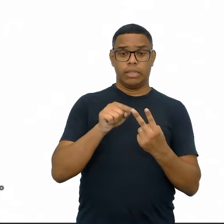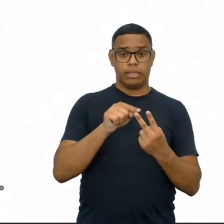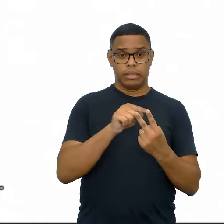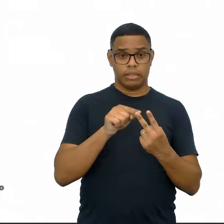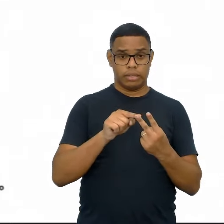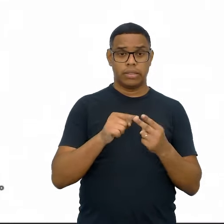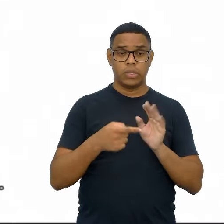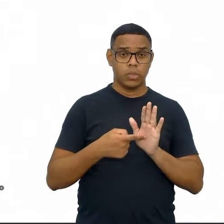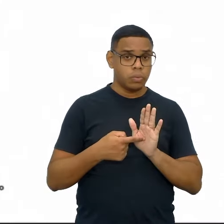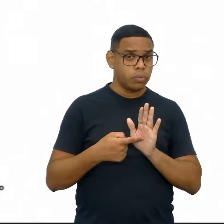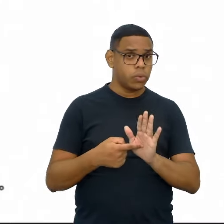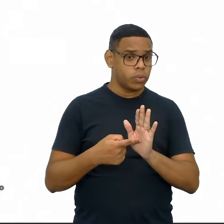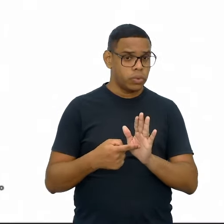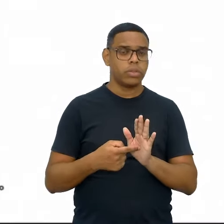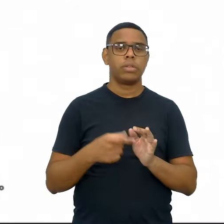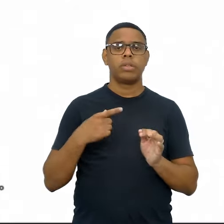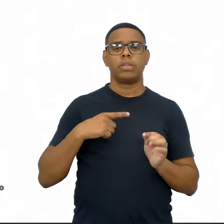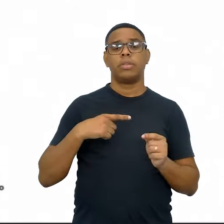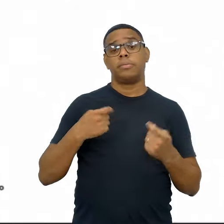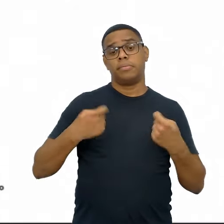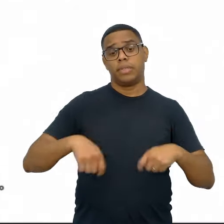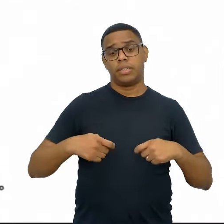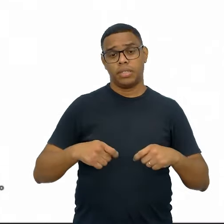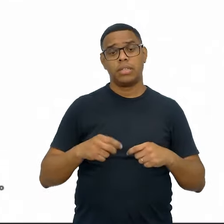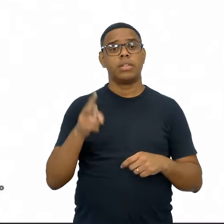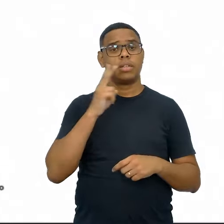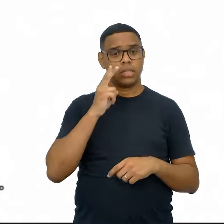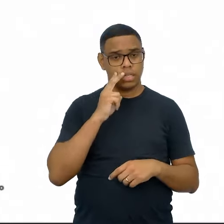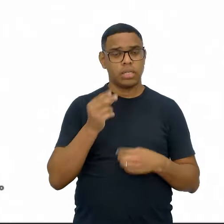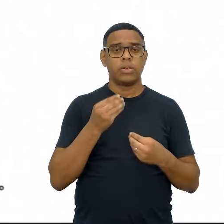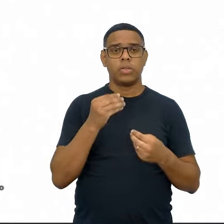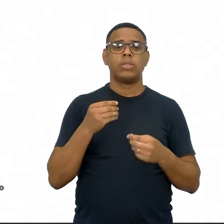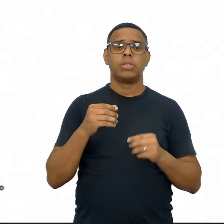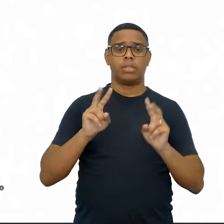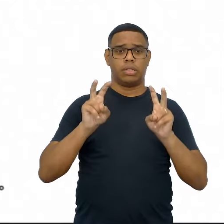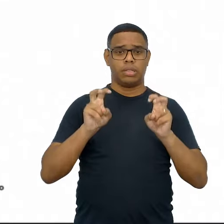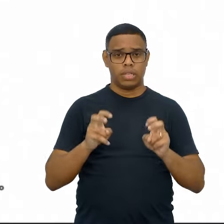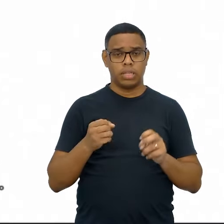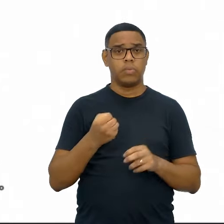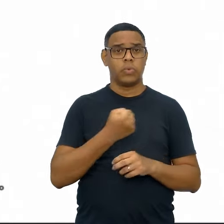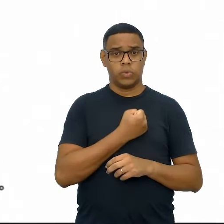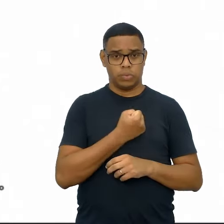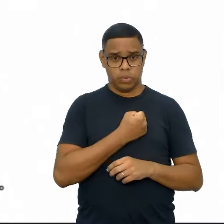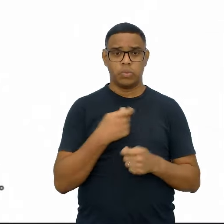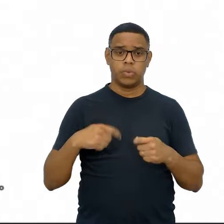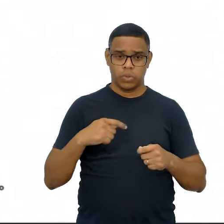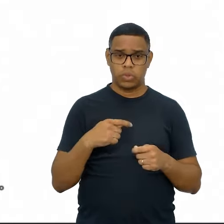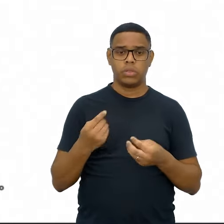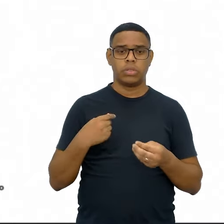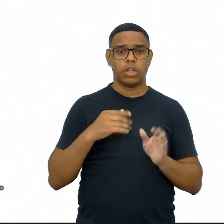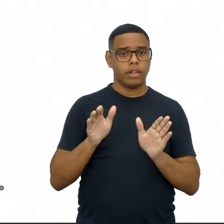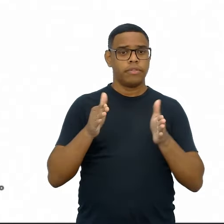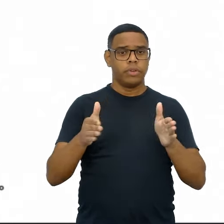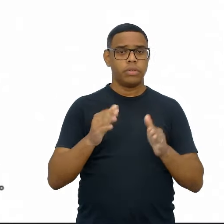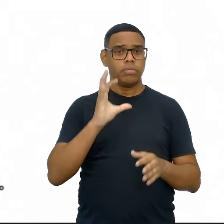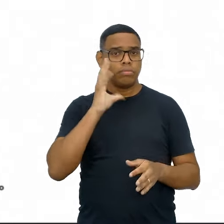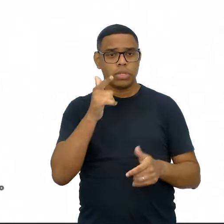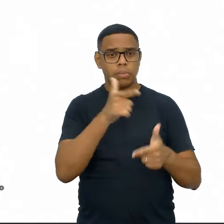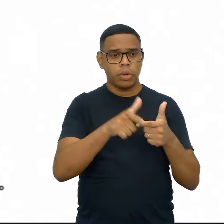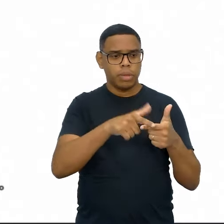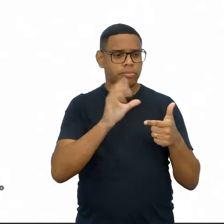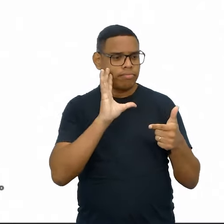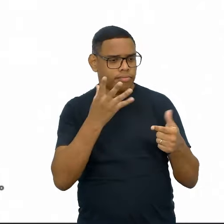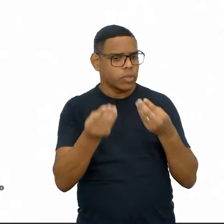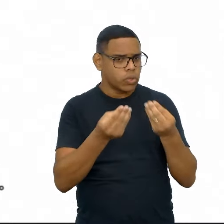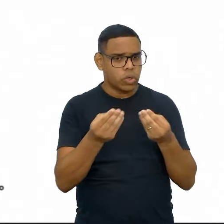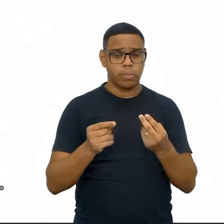elas mostram que há uma necessidade de retomada dessa unidade temática números, né? Uma com foco na resolução de